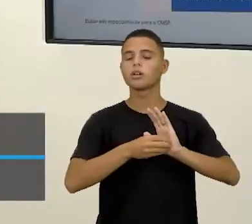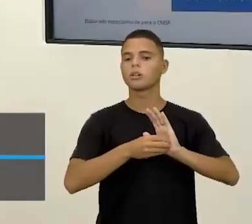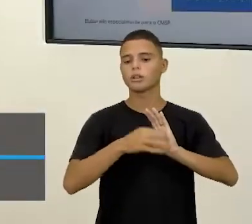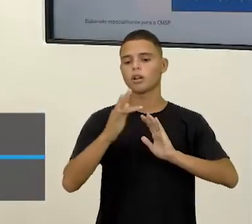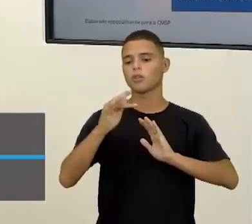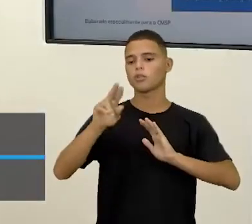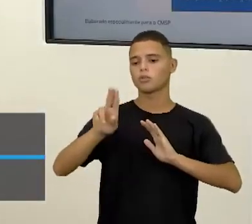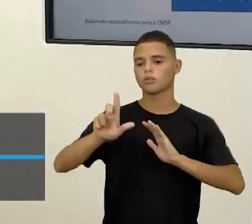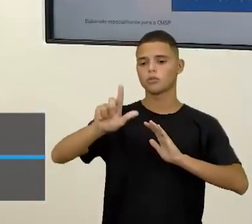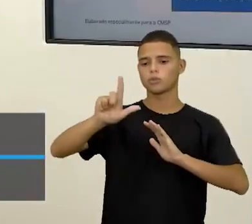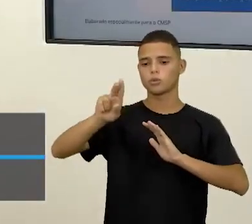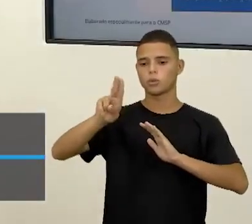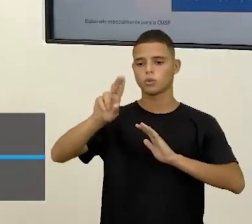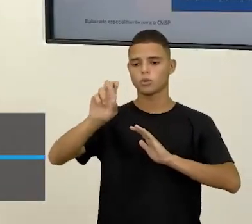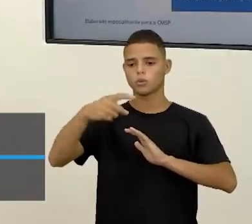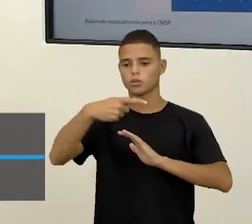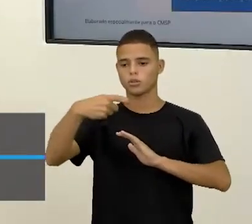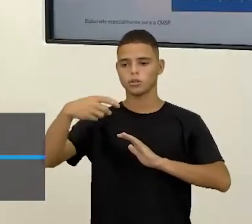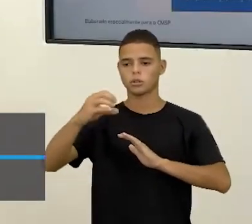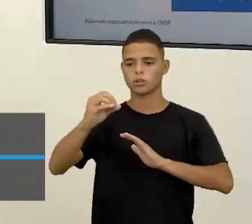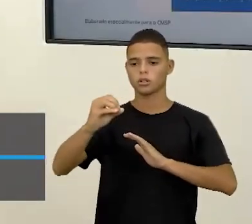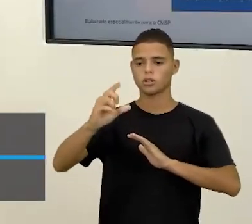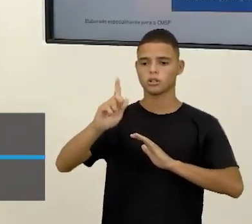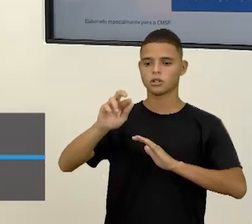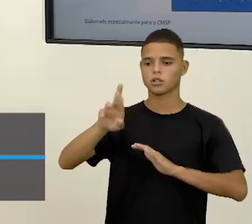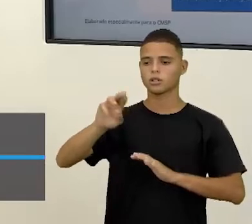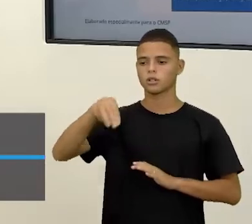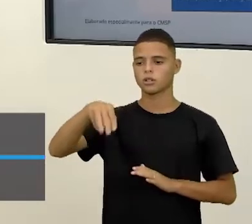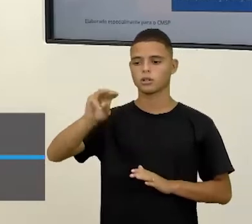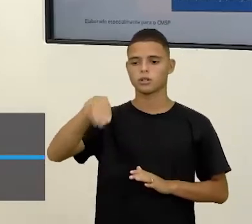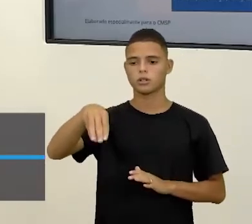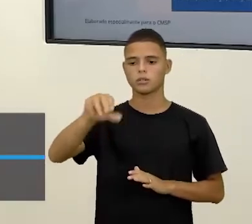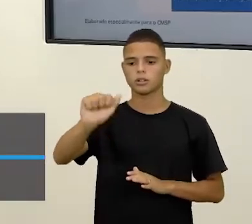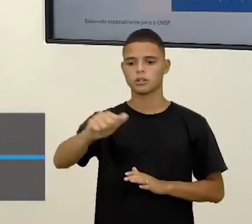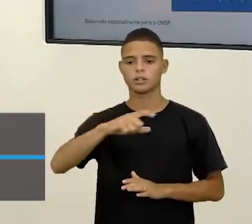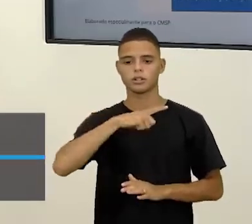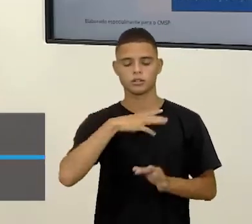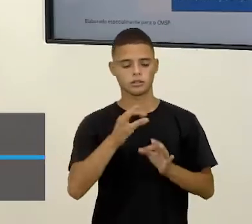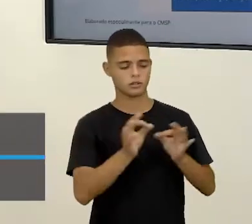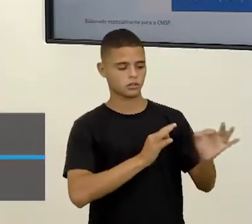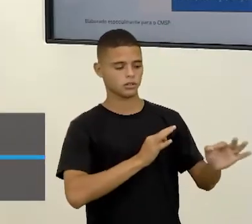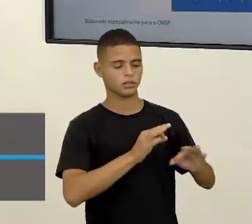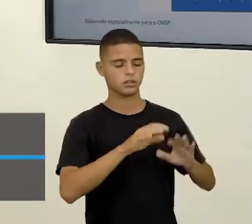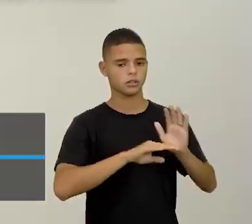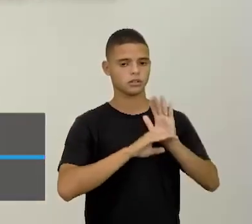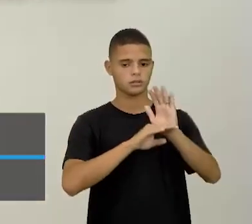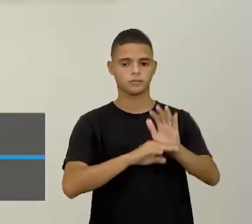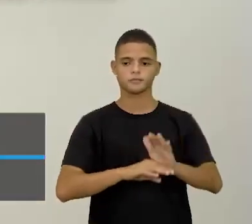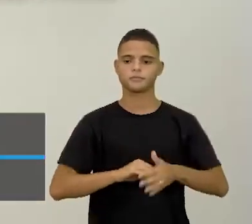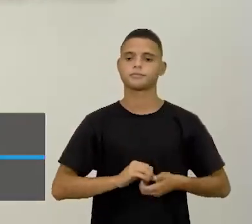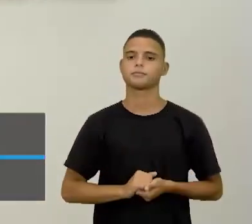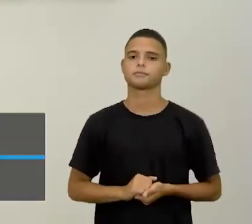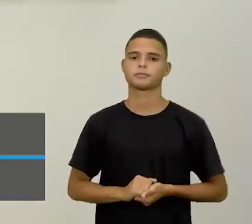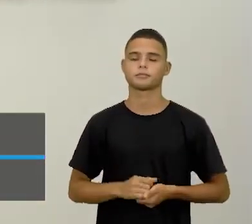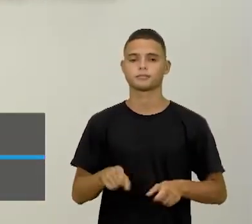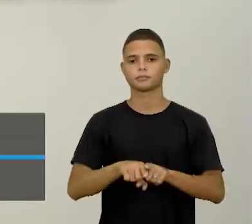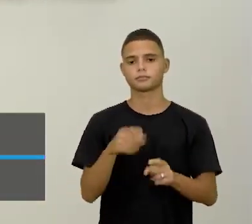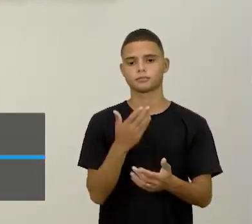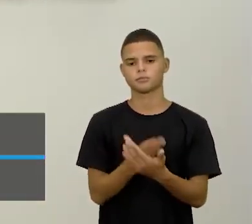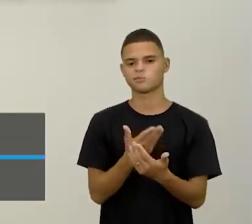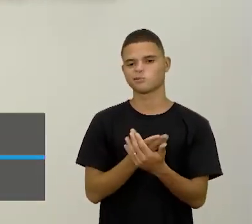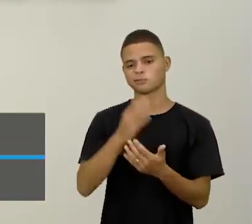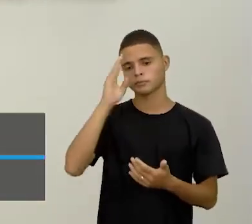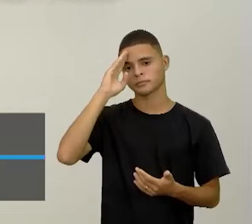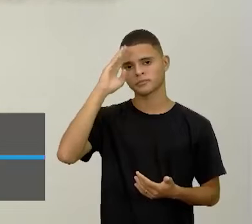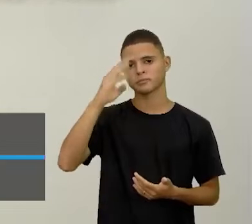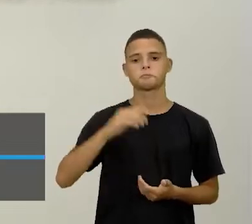quiserem, tem aula sobre isso de tech, tem até um programinha que vocês podem fazer fluxogramas que ajuda bastante. E ajuda bastante a estudar, principalmente